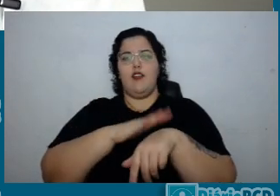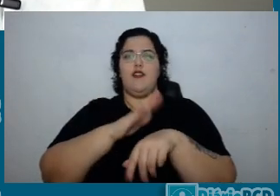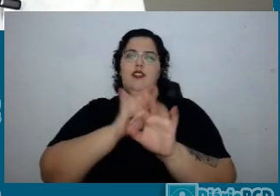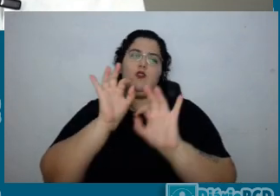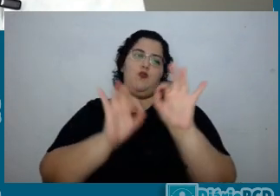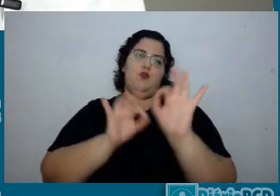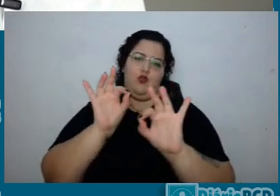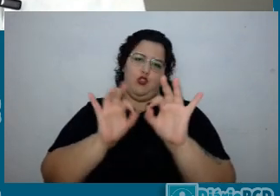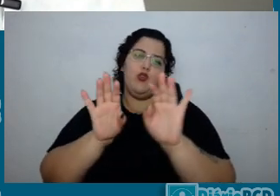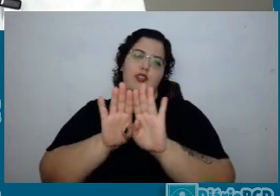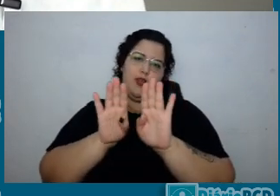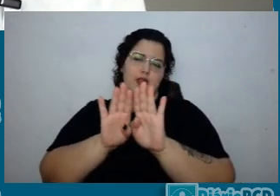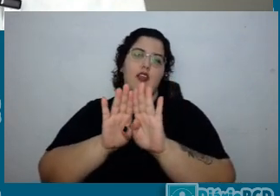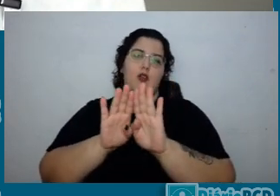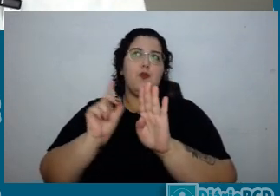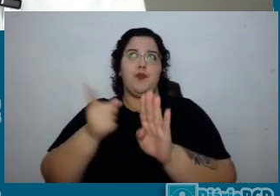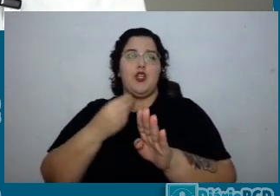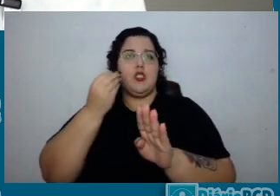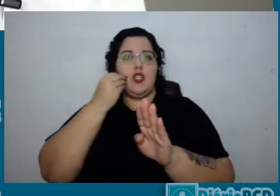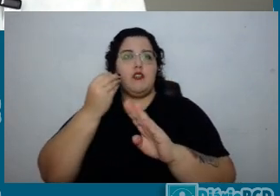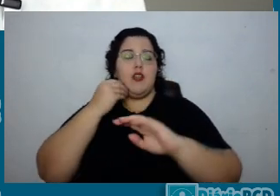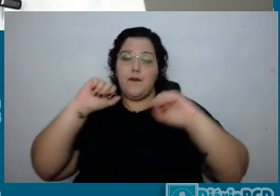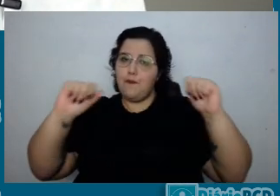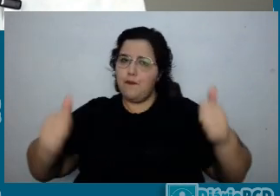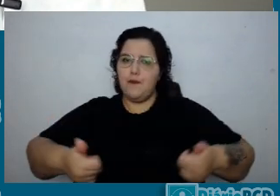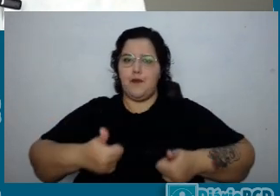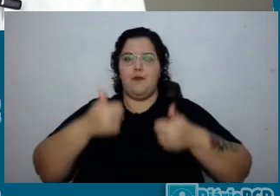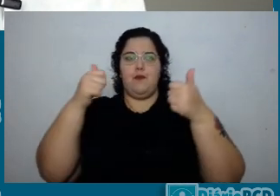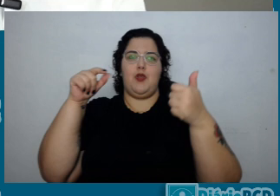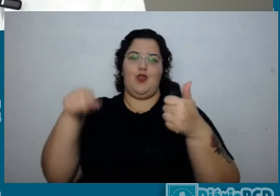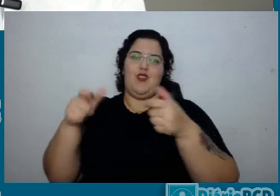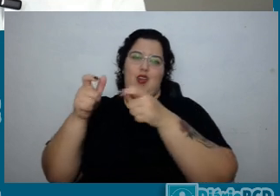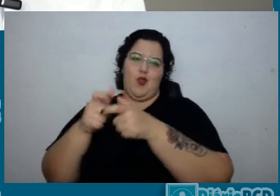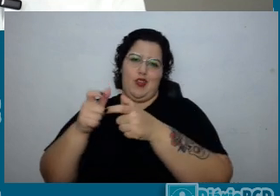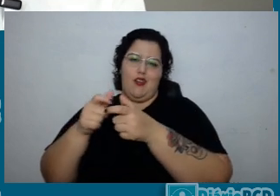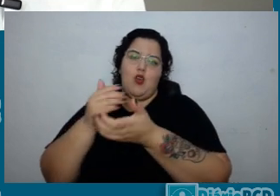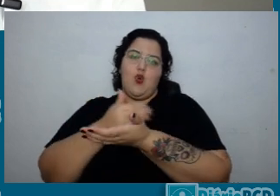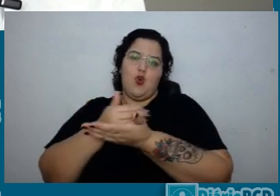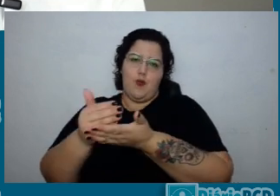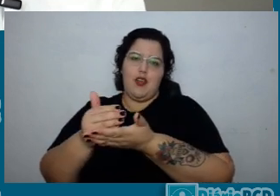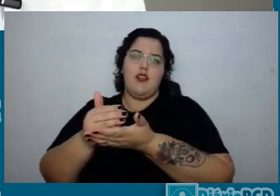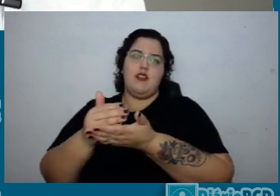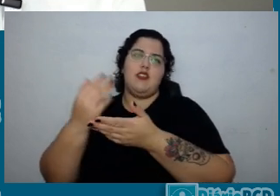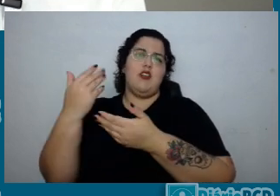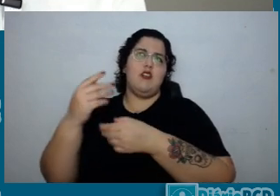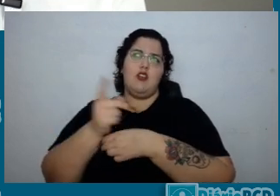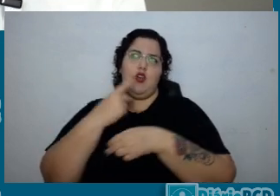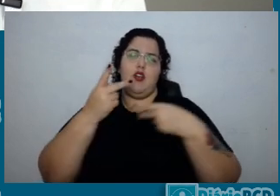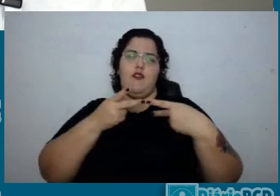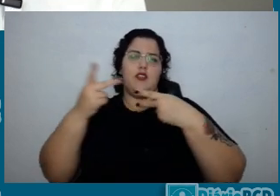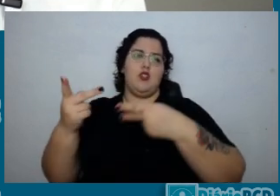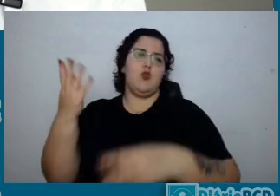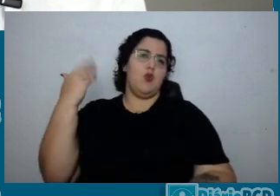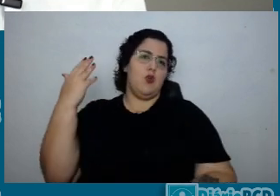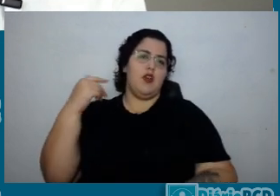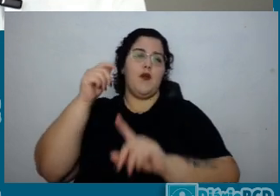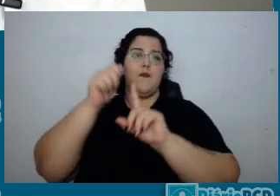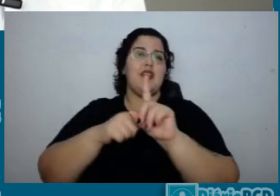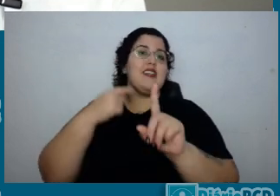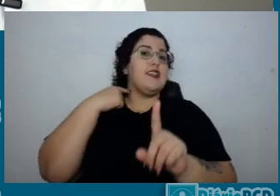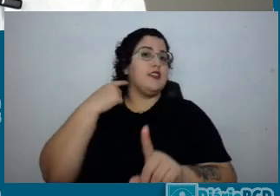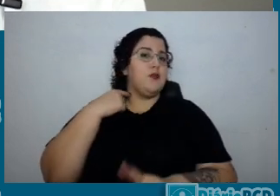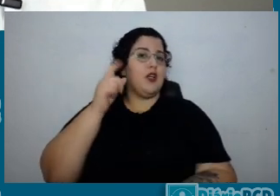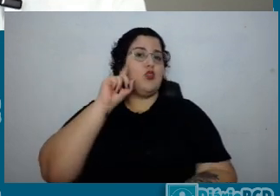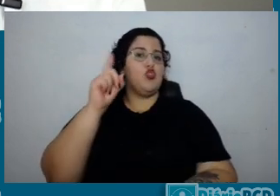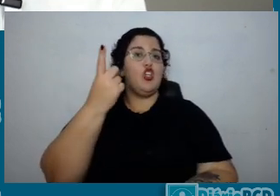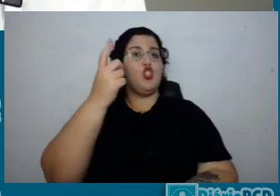incidência também para que alcance melhor, né? Inicialmente, em maio, tivemos lá por conta do